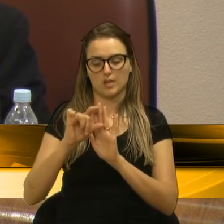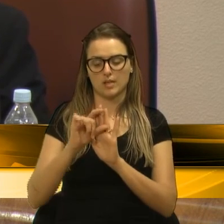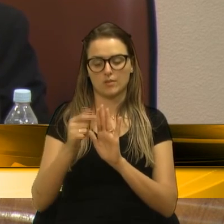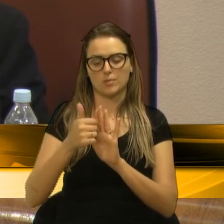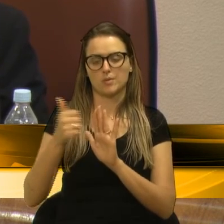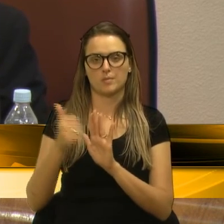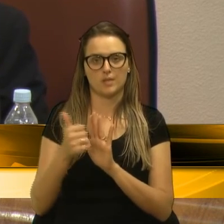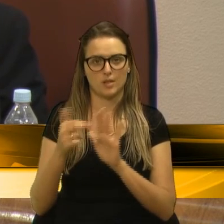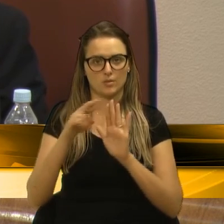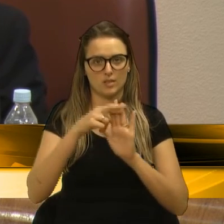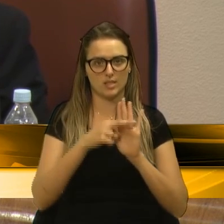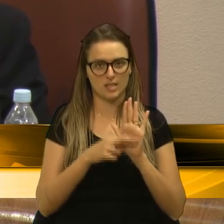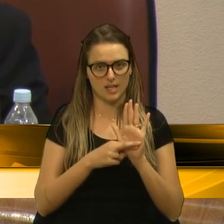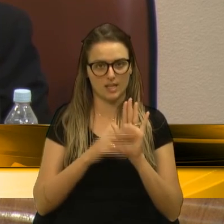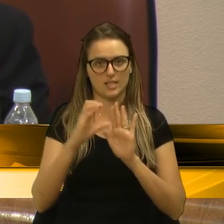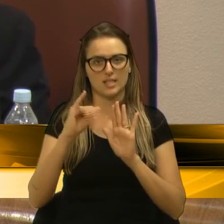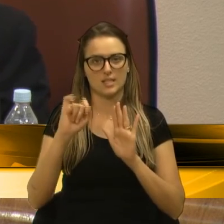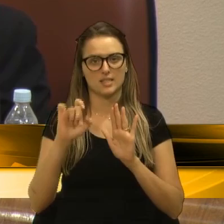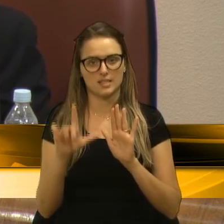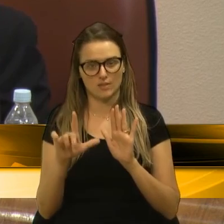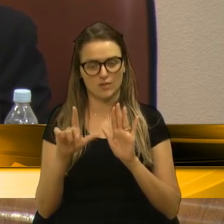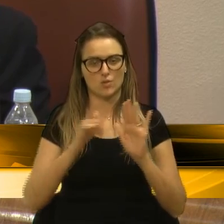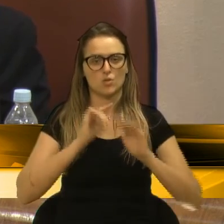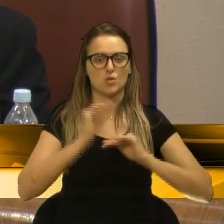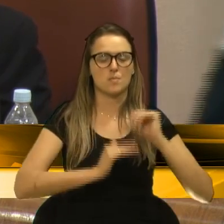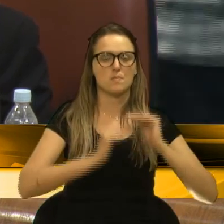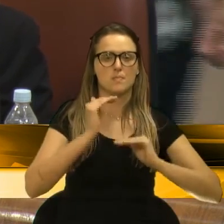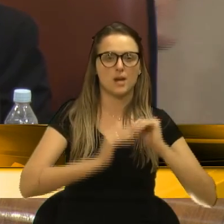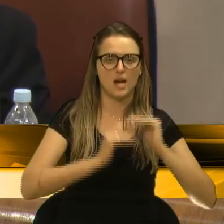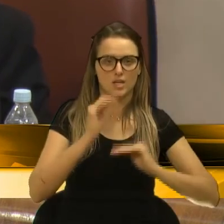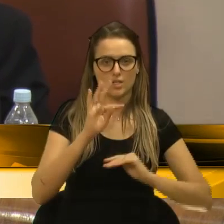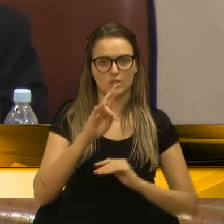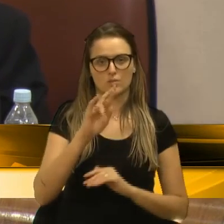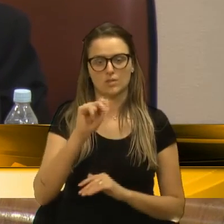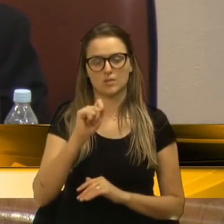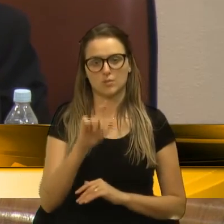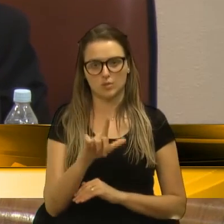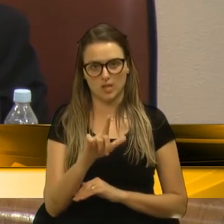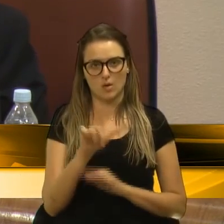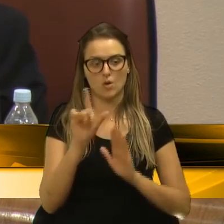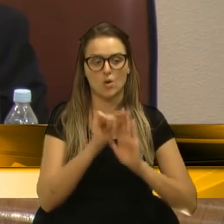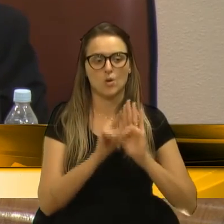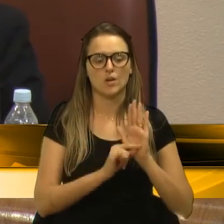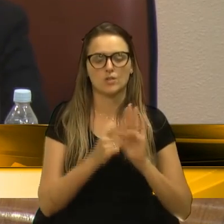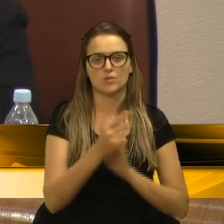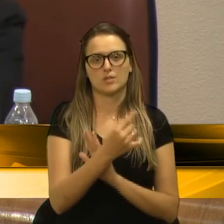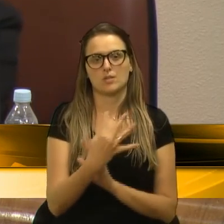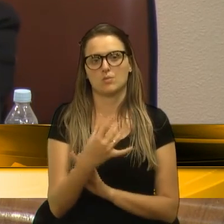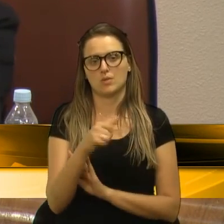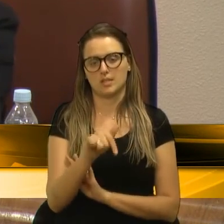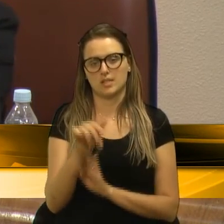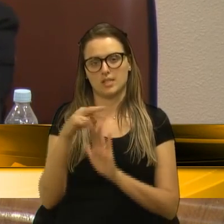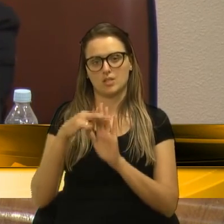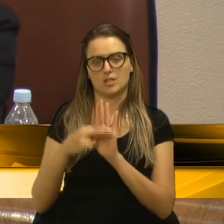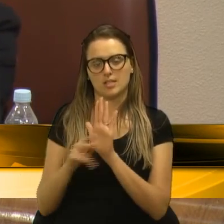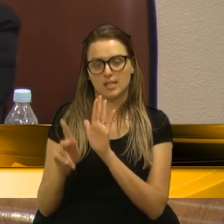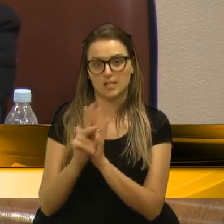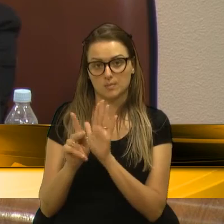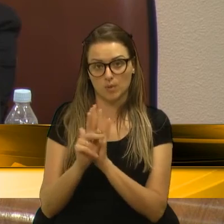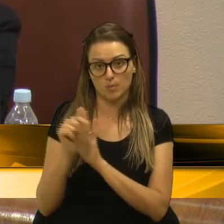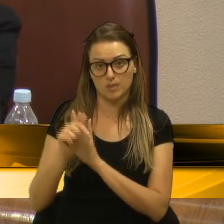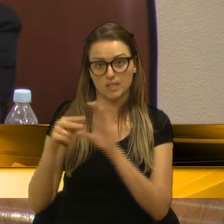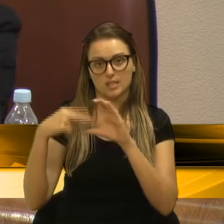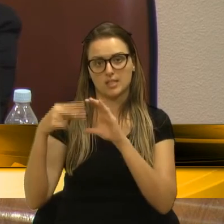do Código de Processo Civil, aplicado neste tribunal por força do artigo 147 do regimento interno,